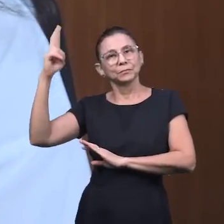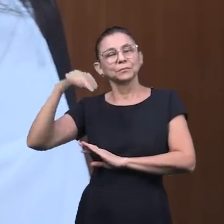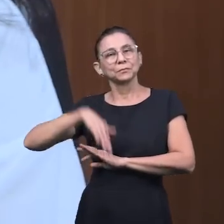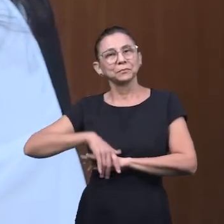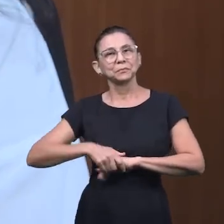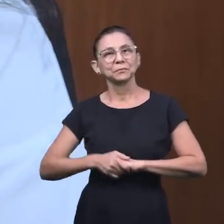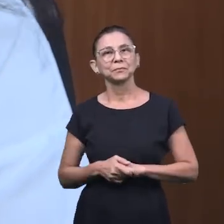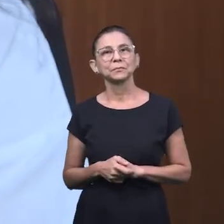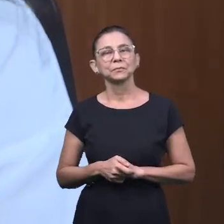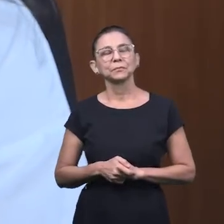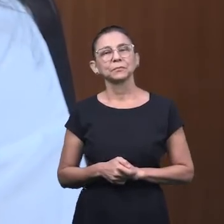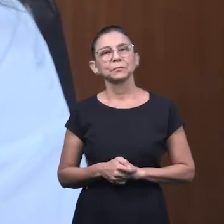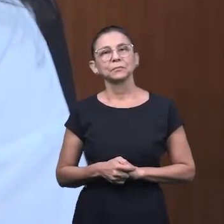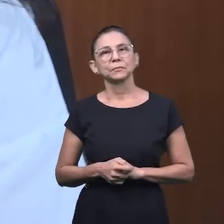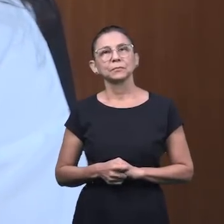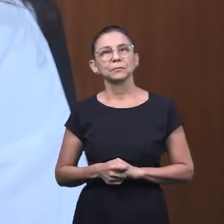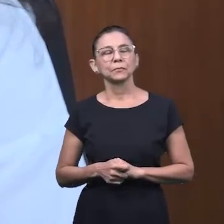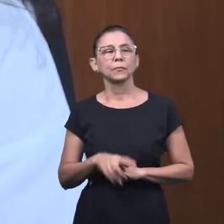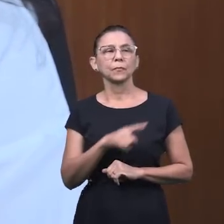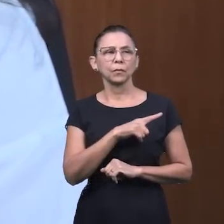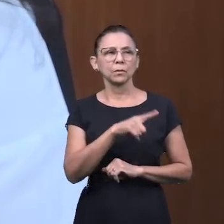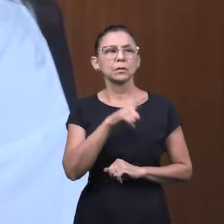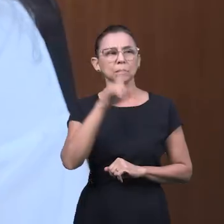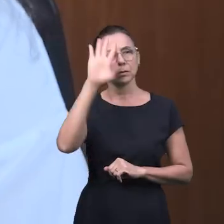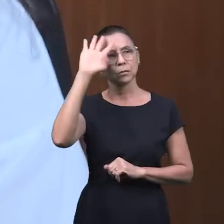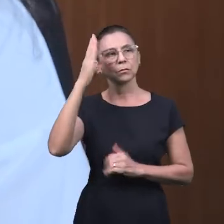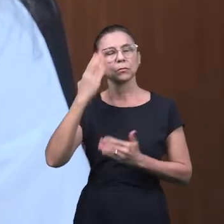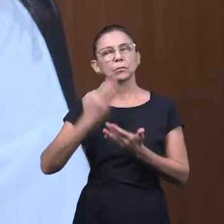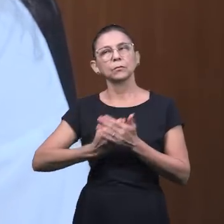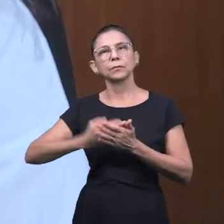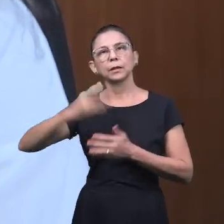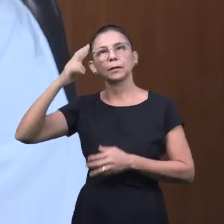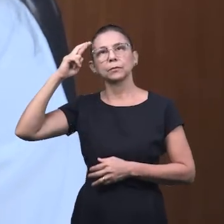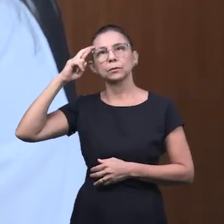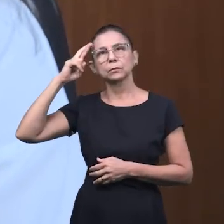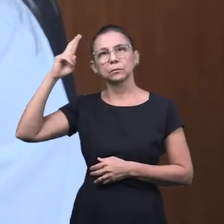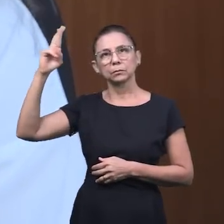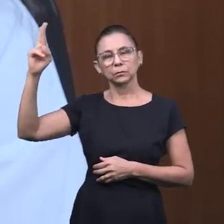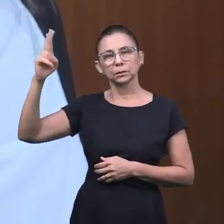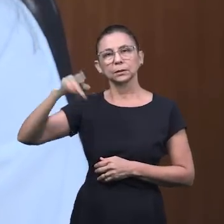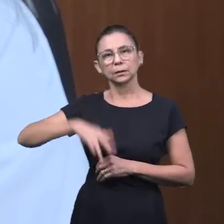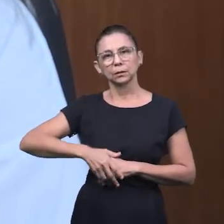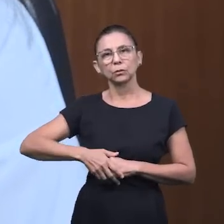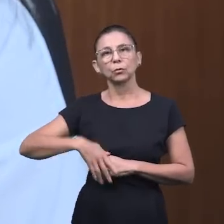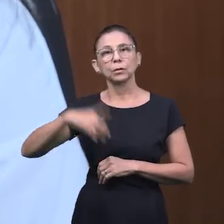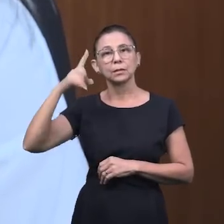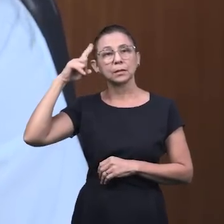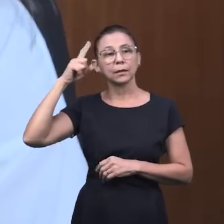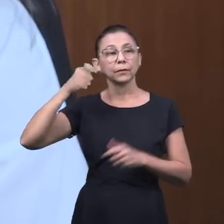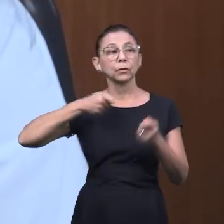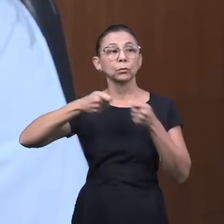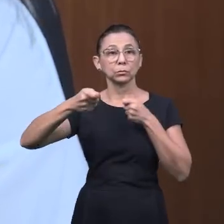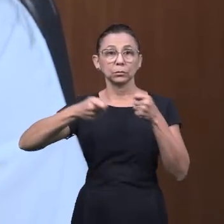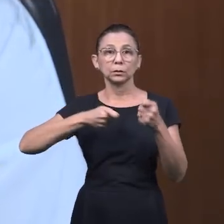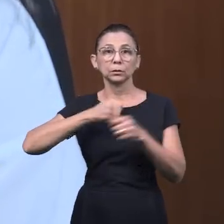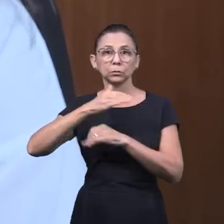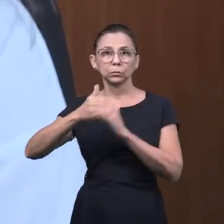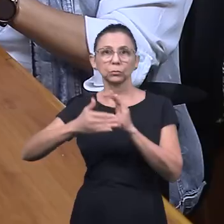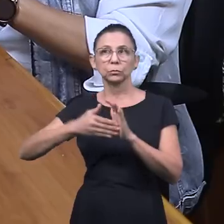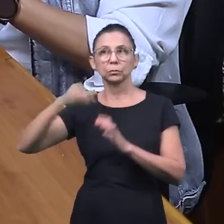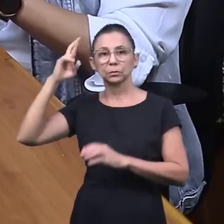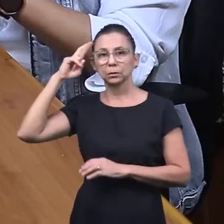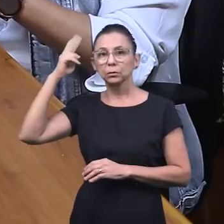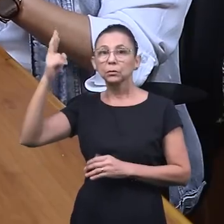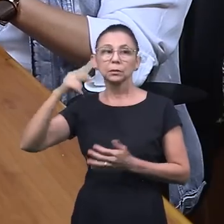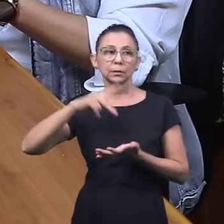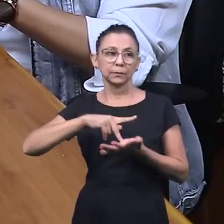confiança de que o Senhor iria operar, né? Vocês estavam debaixo de todo o domínio do Senhor, de todo o controle, sim, né? O